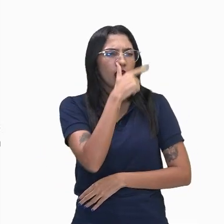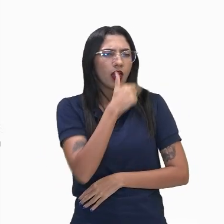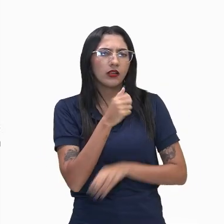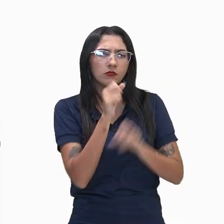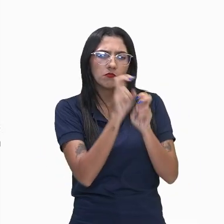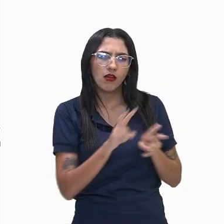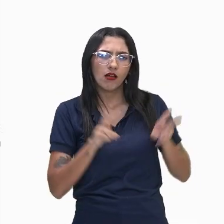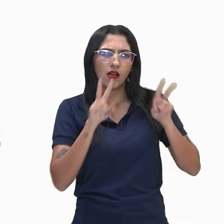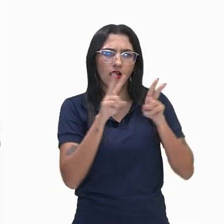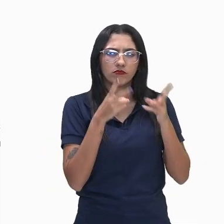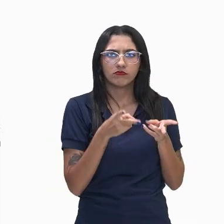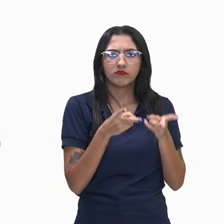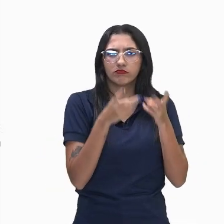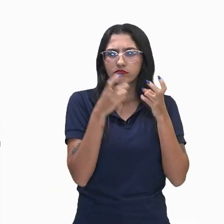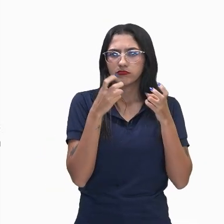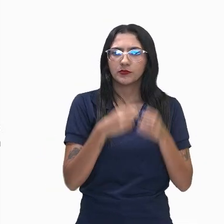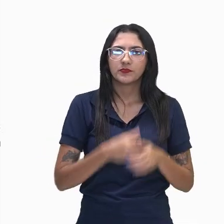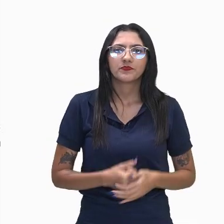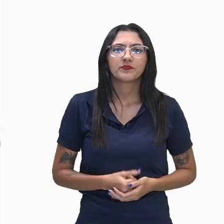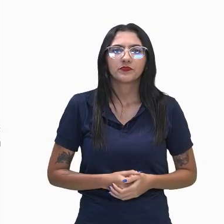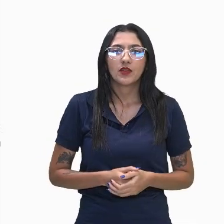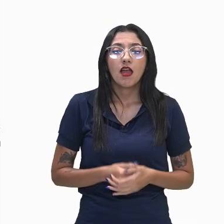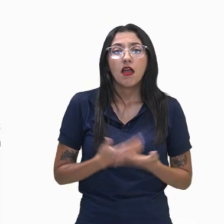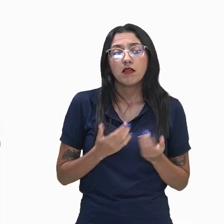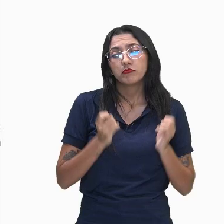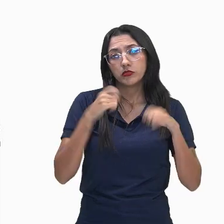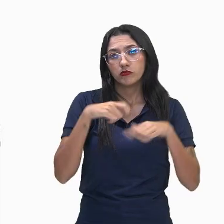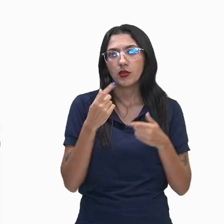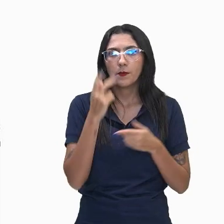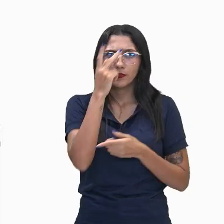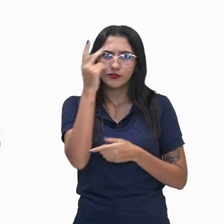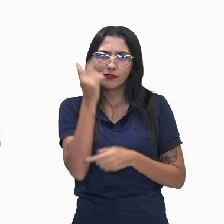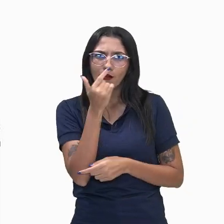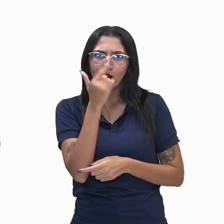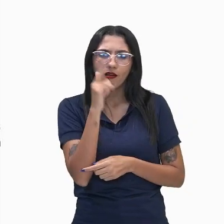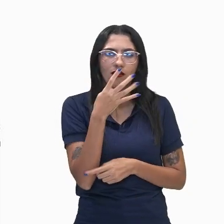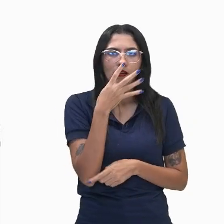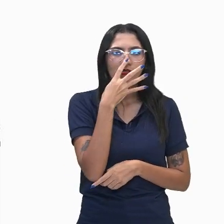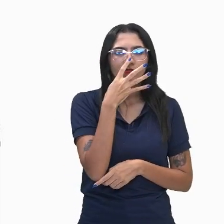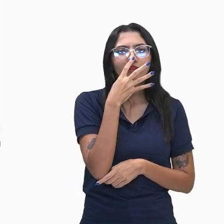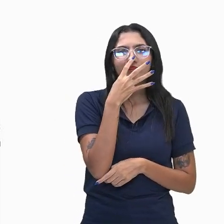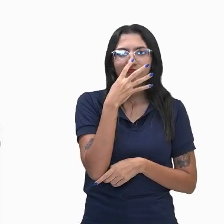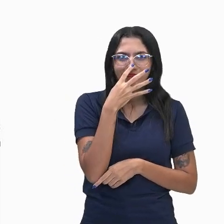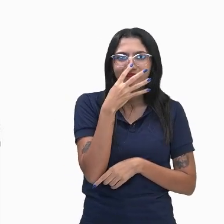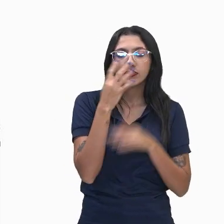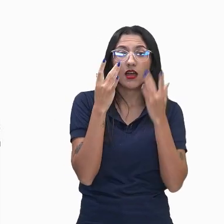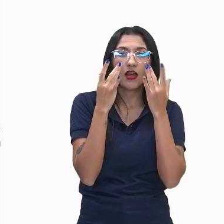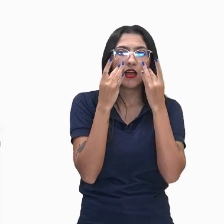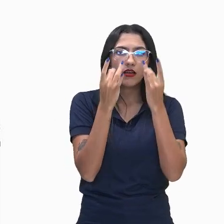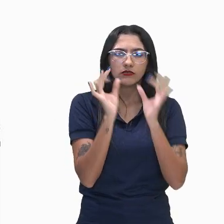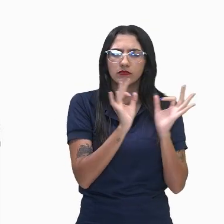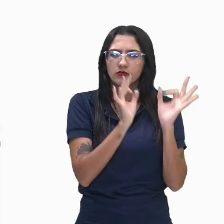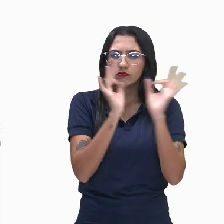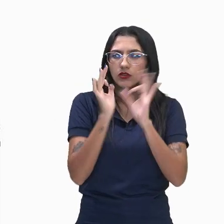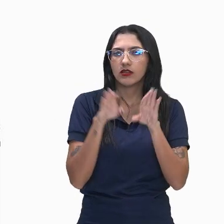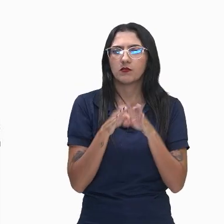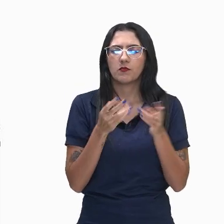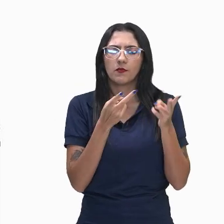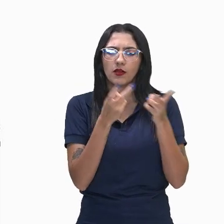visual. E assim a gente consegue impressionar, levar essa atenção e trazer as